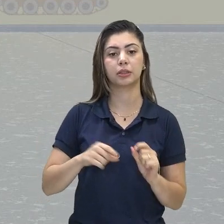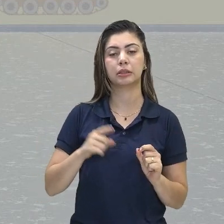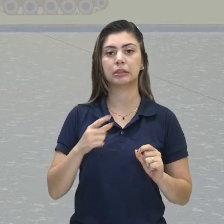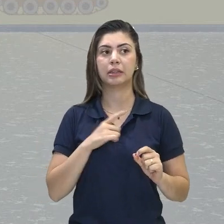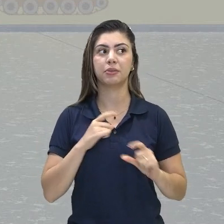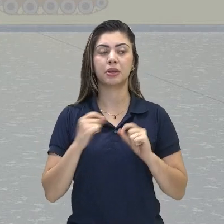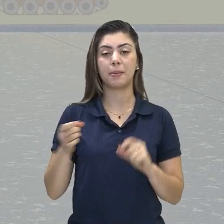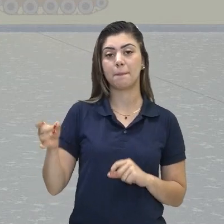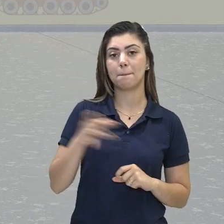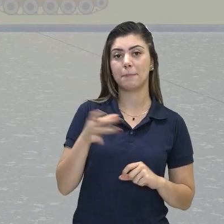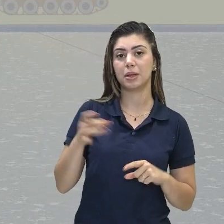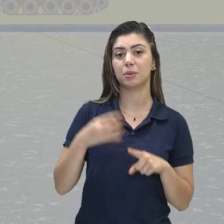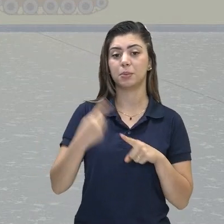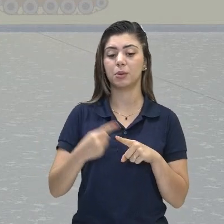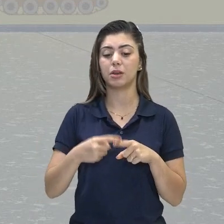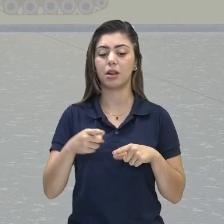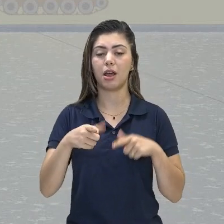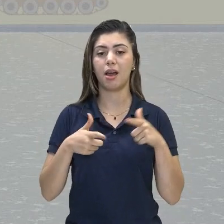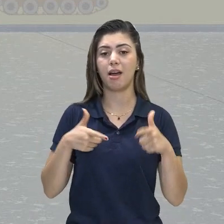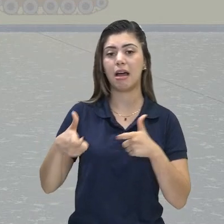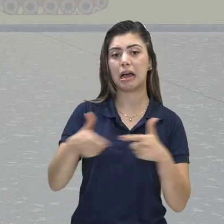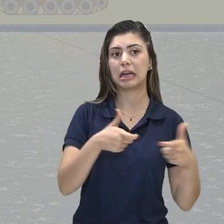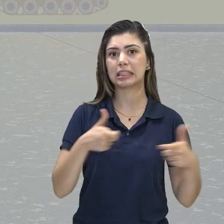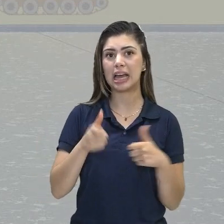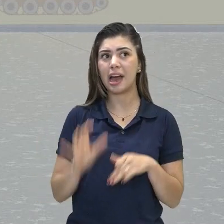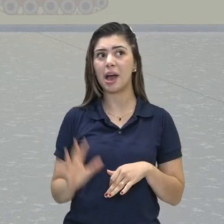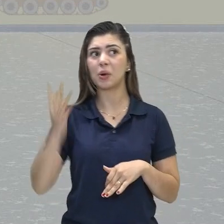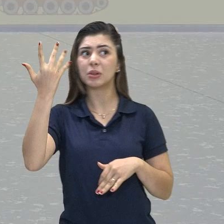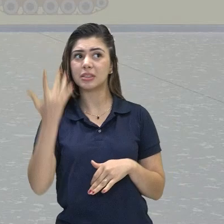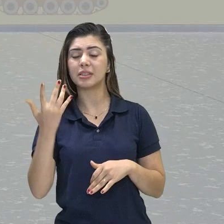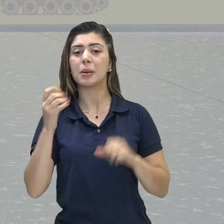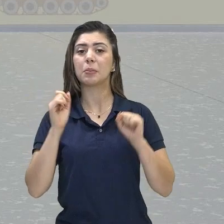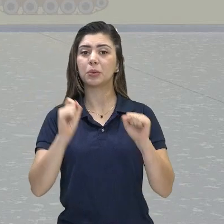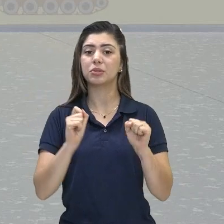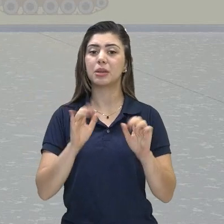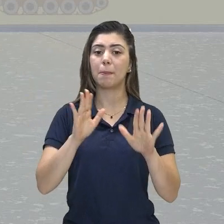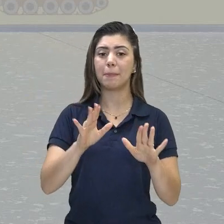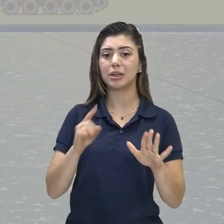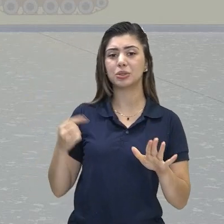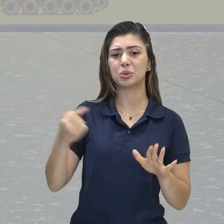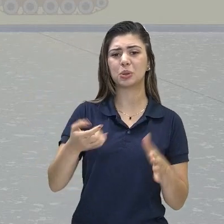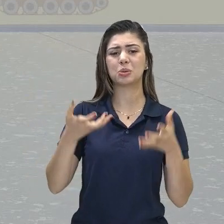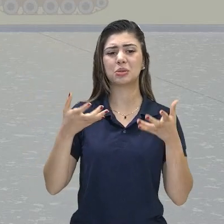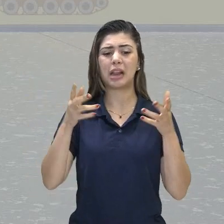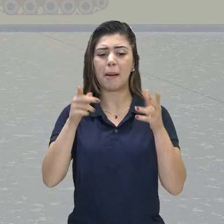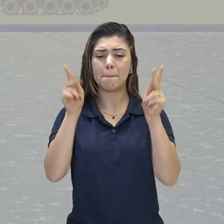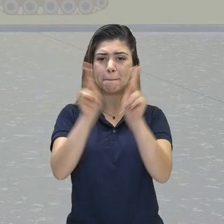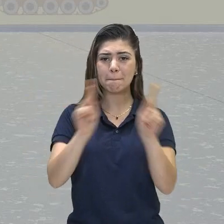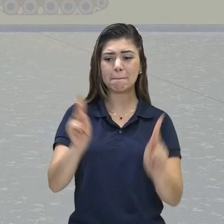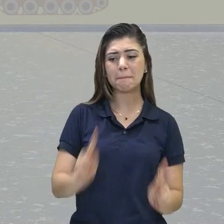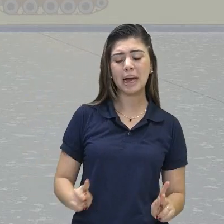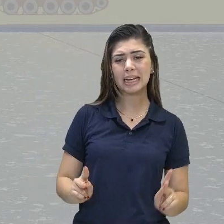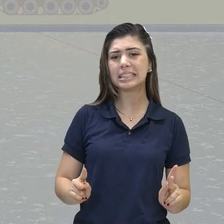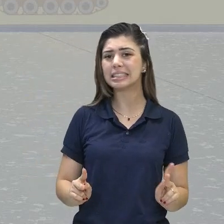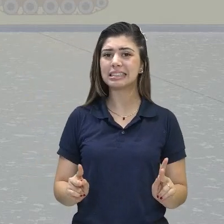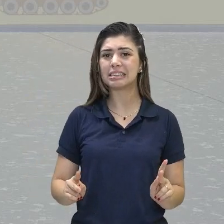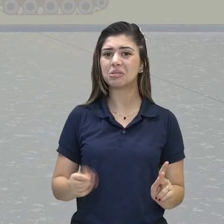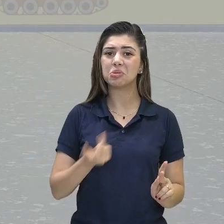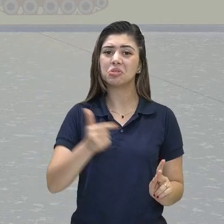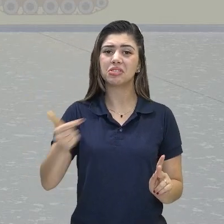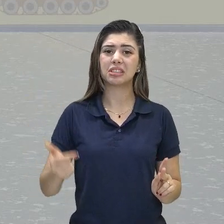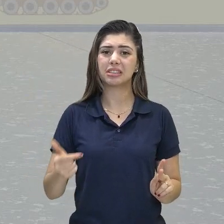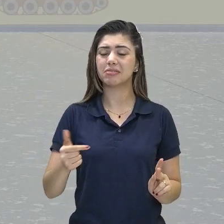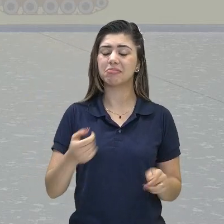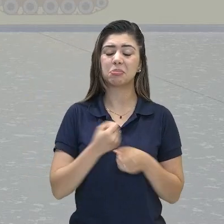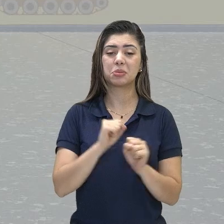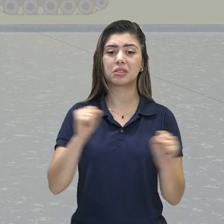tensão, que a guerra ela era improvável, mas a paz ela era impossível. Ou seja, temos